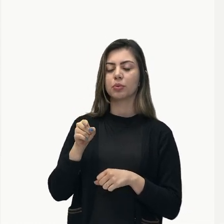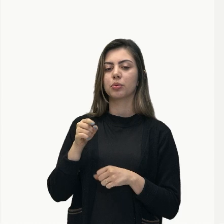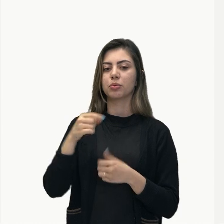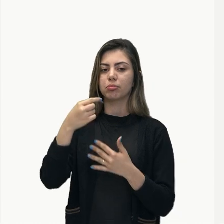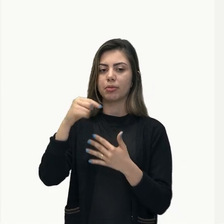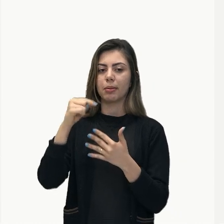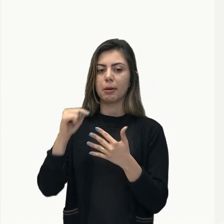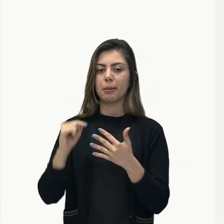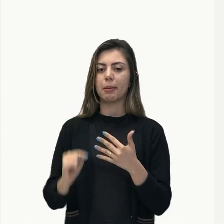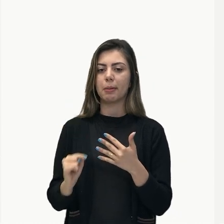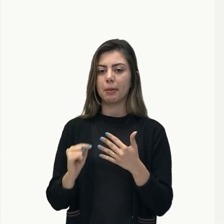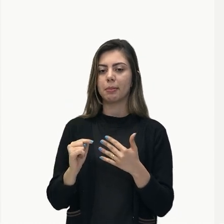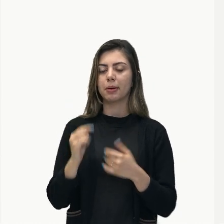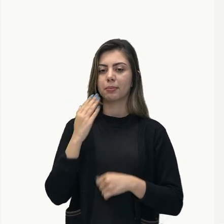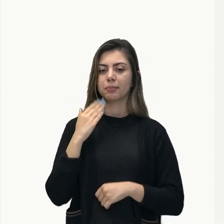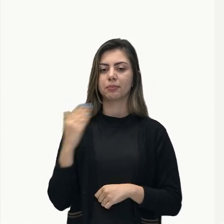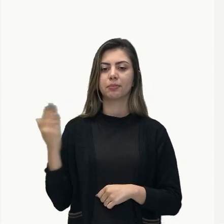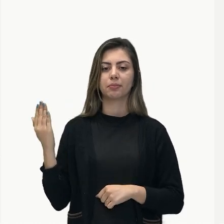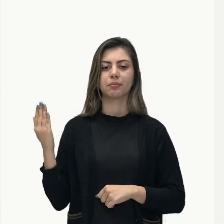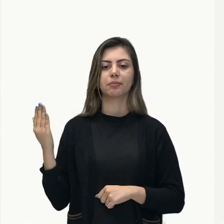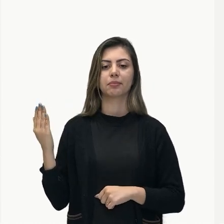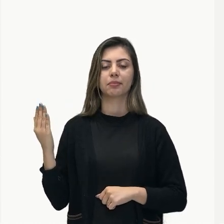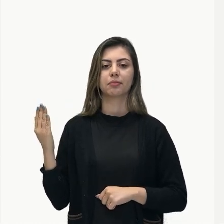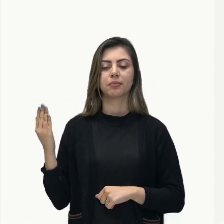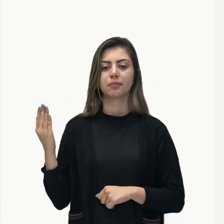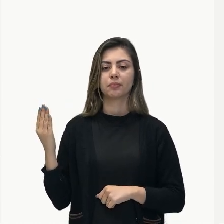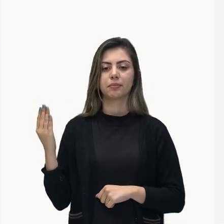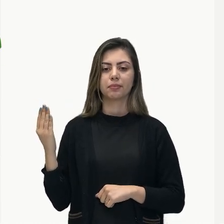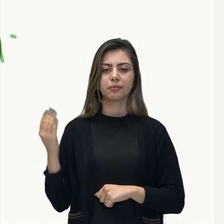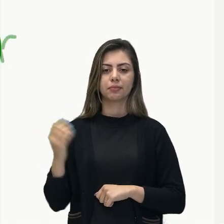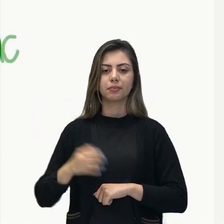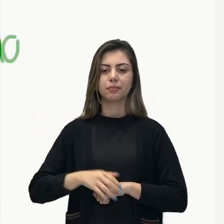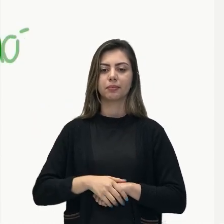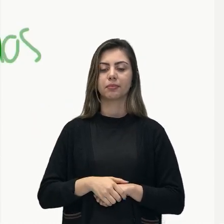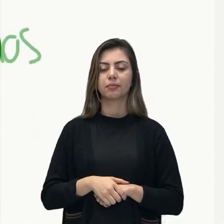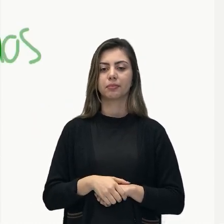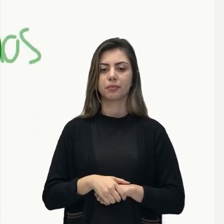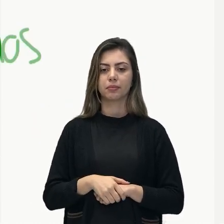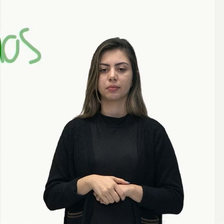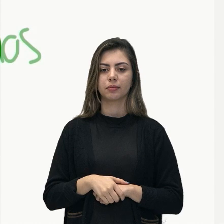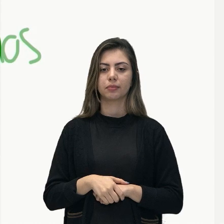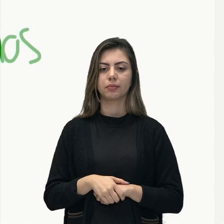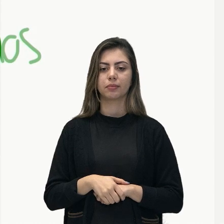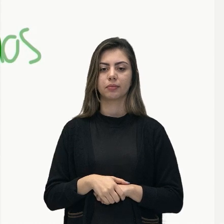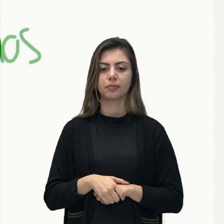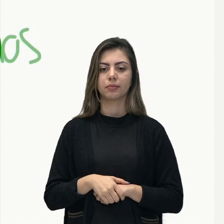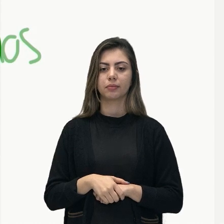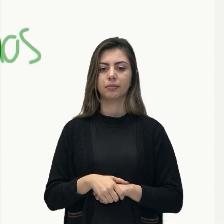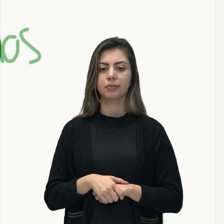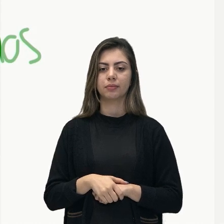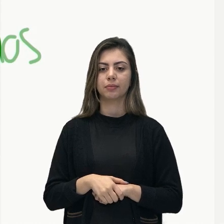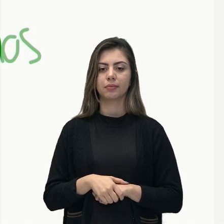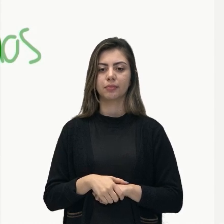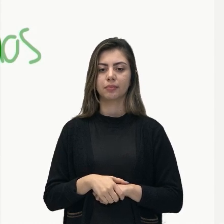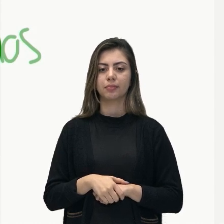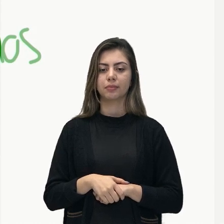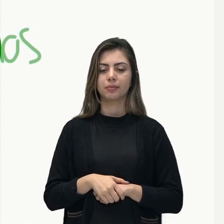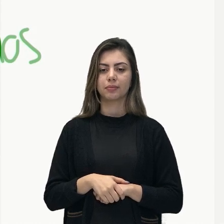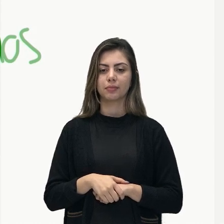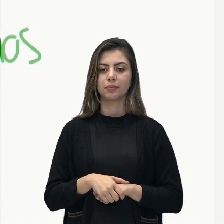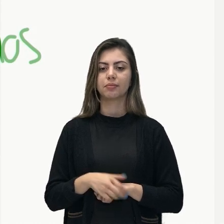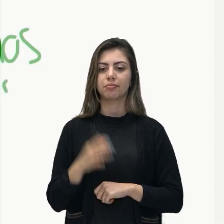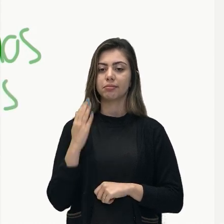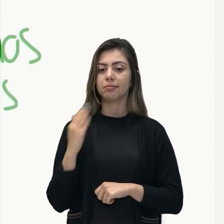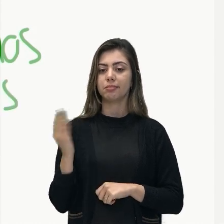trabalhava, nosotros trabalhábamos, vosotros trabalhabais e eles